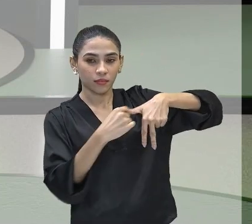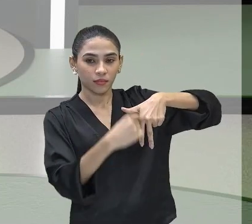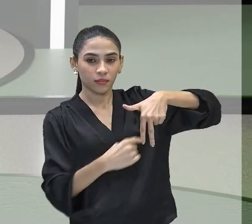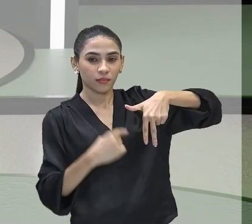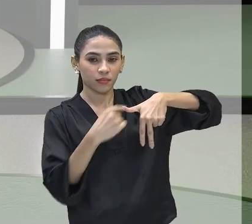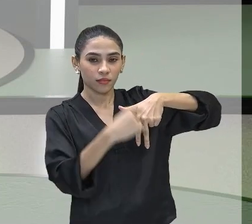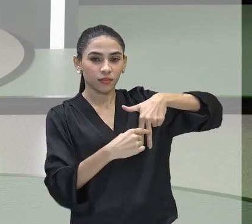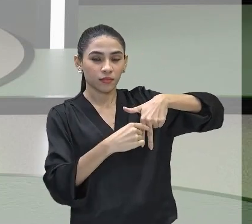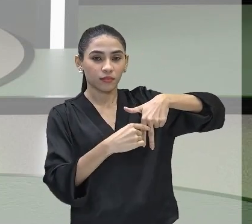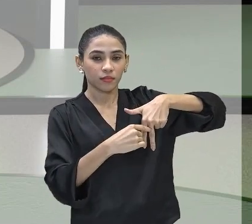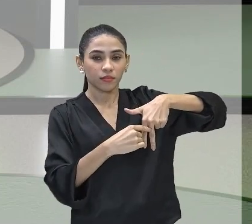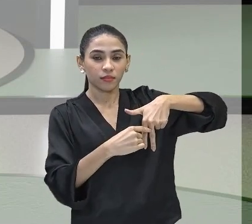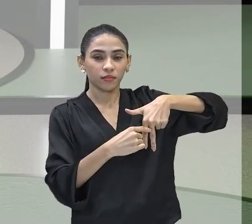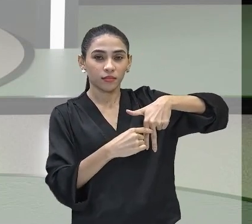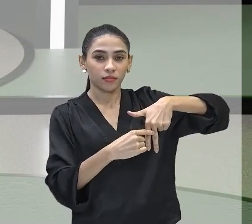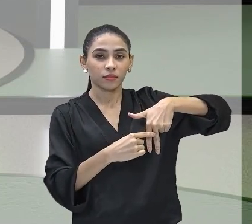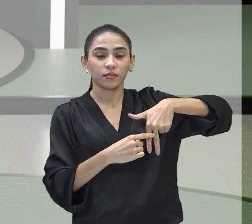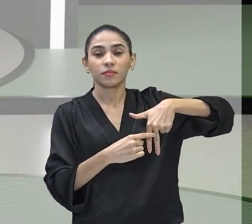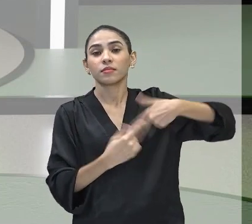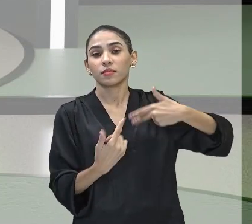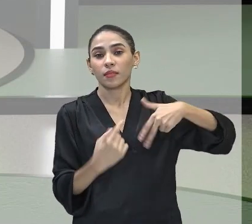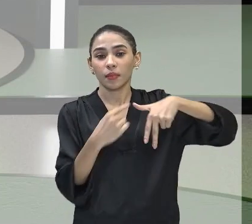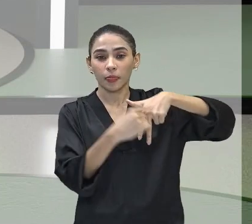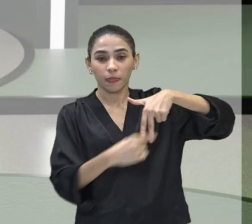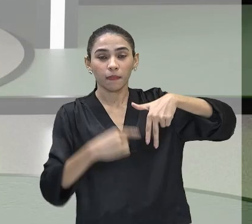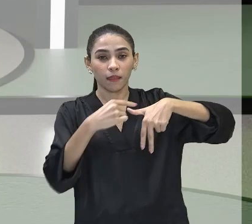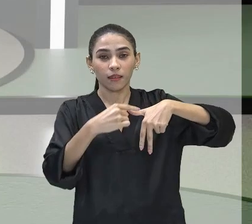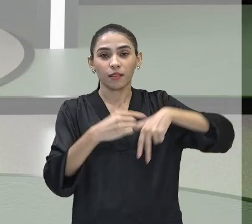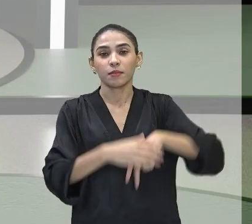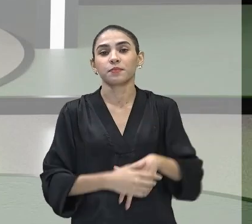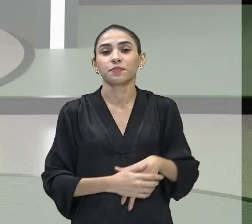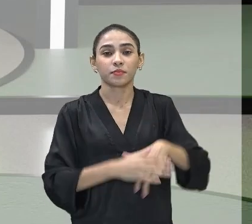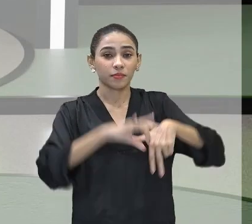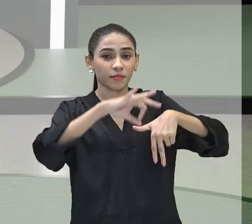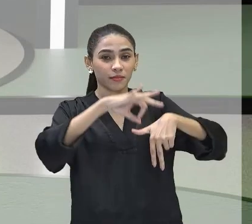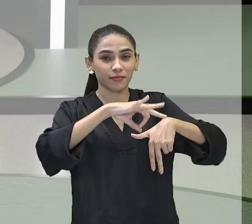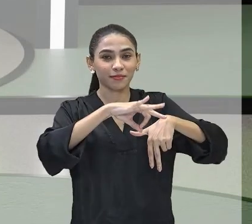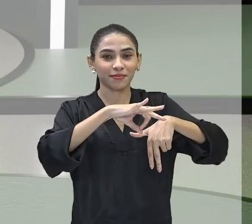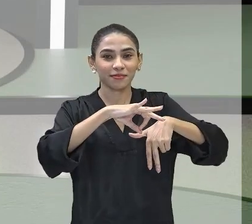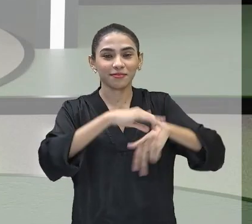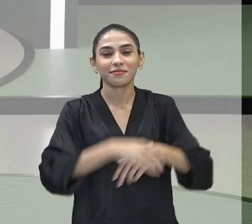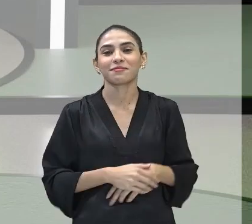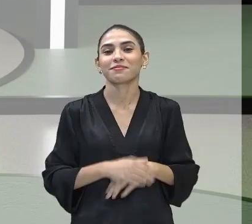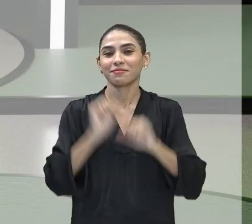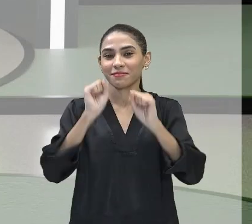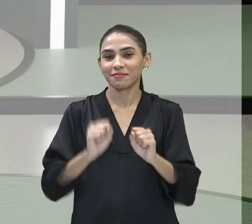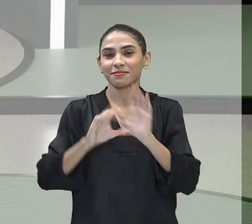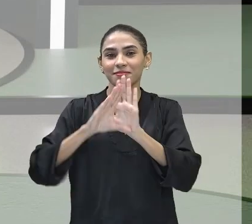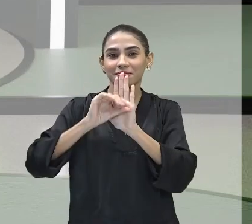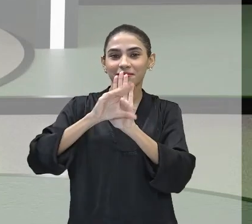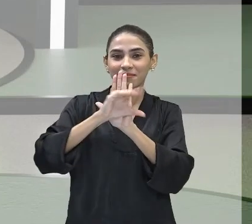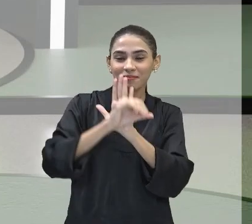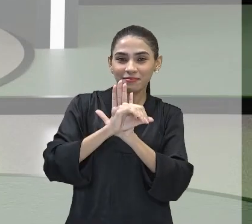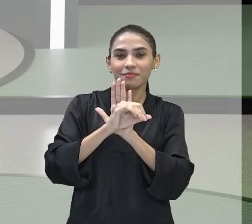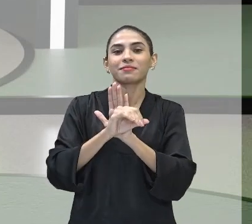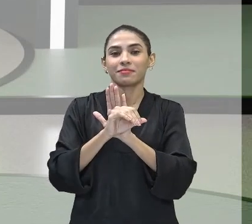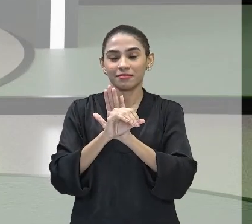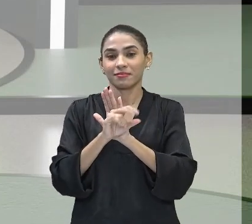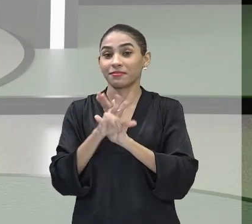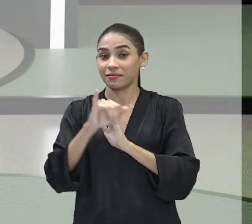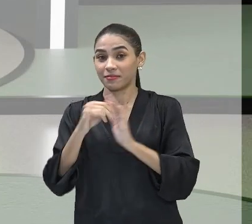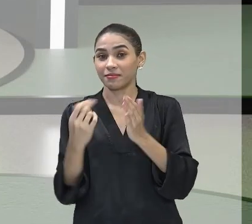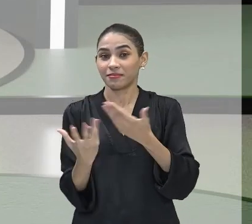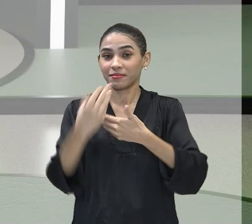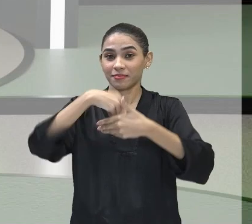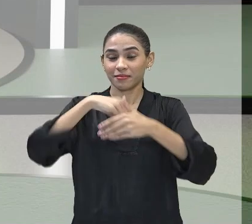vaginal e é exatamente nesse lugar que essa bactéria ela pode se proliferar né E aí nesse